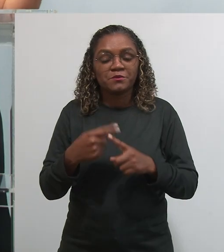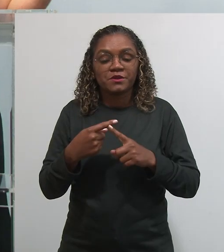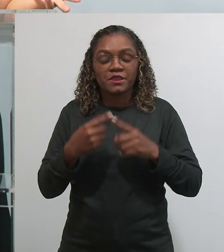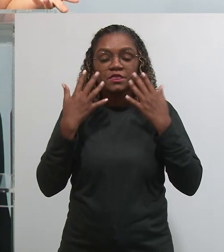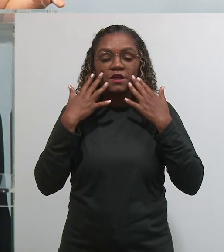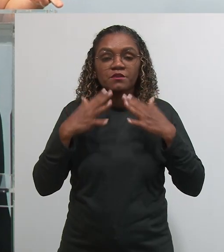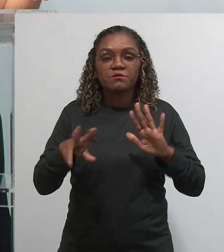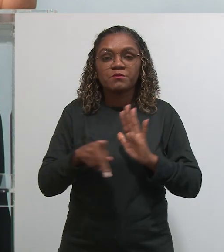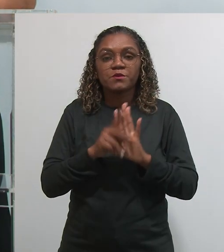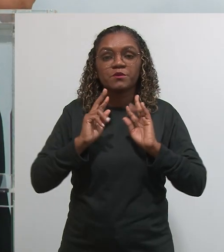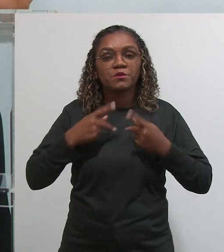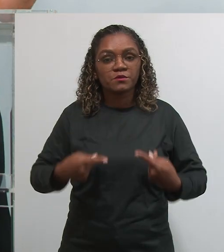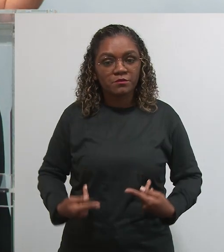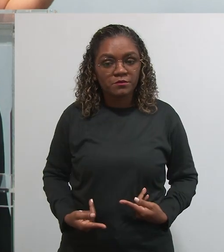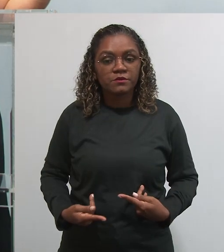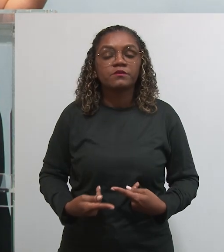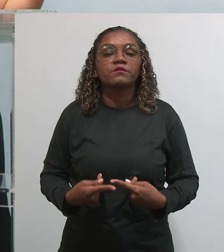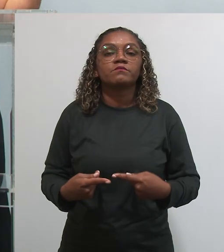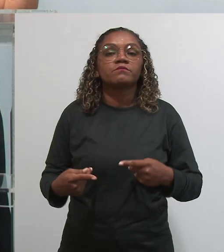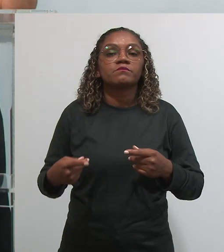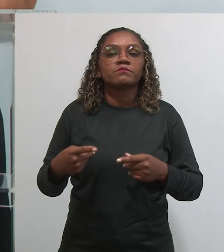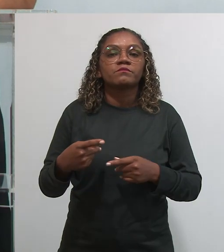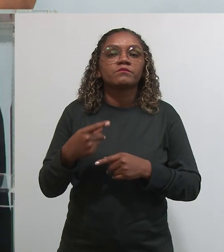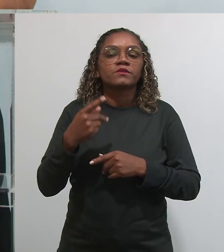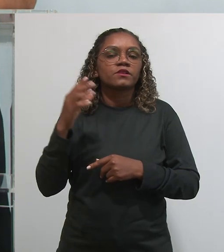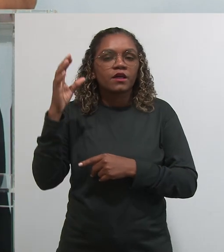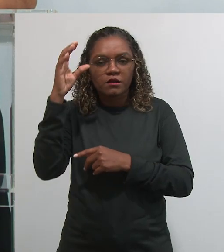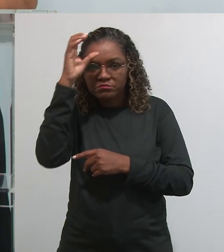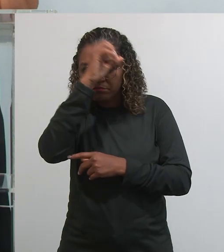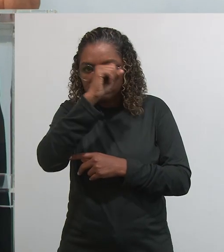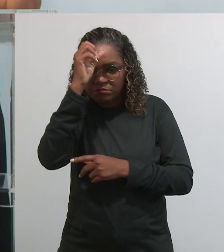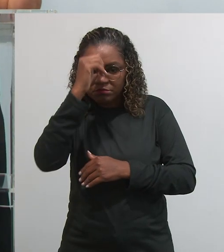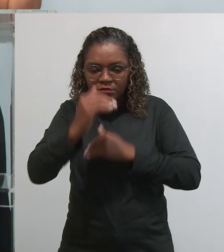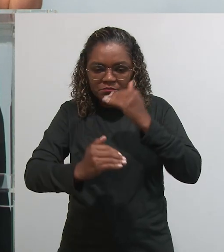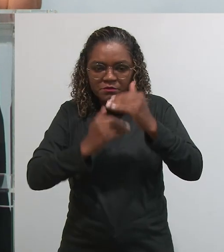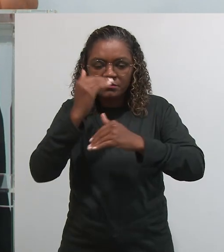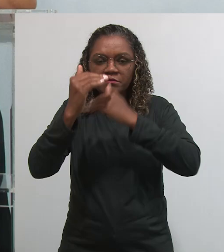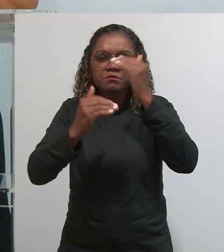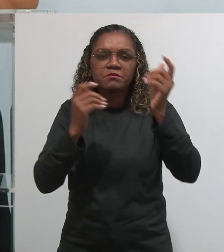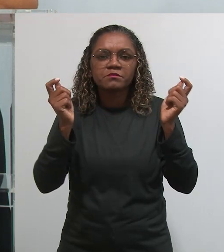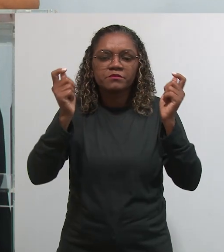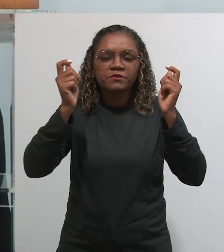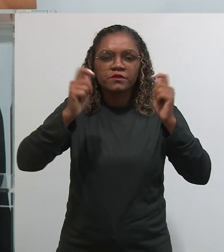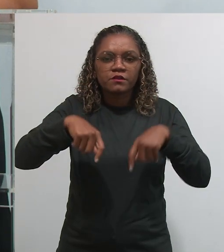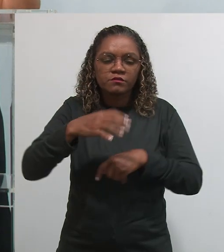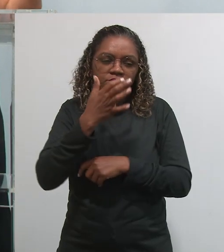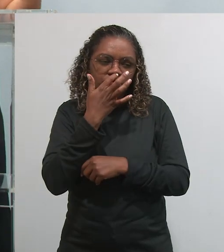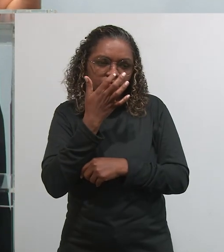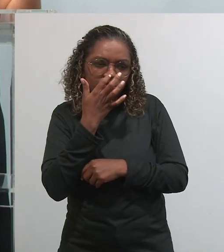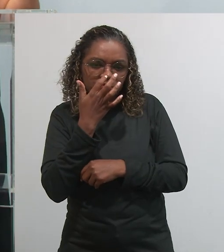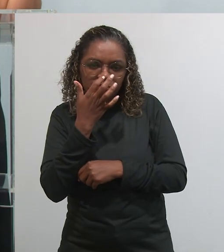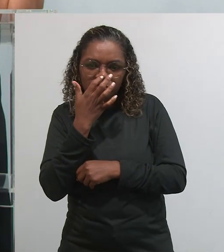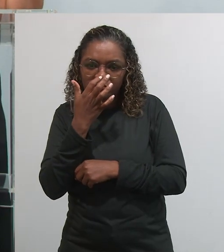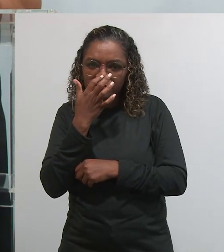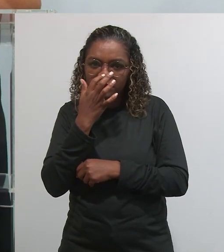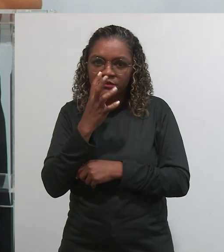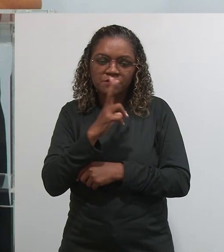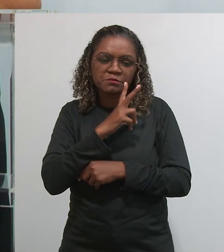natural do ser humano, essa capacidade de observar as coisas por uma